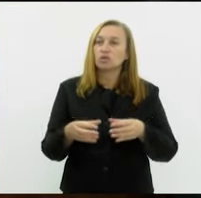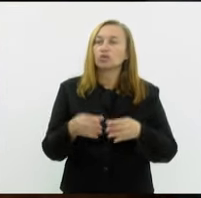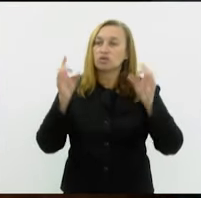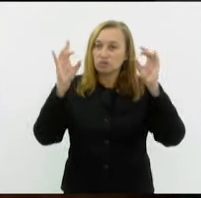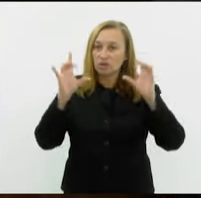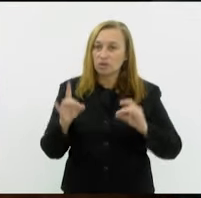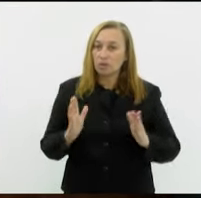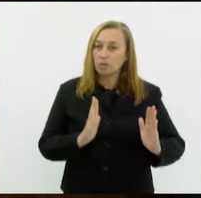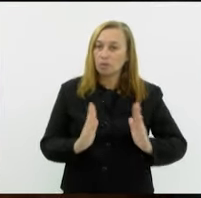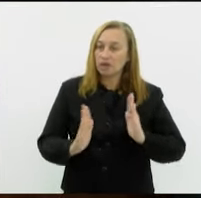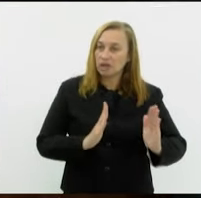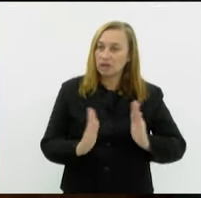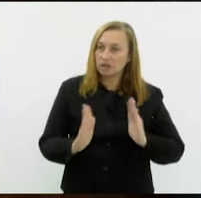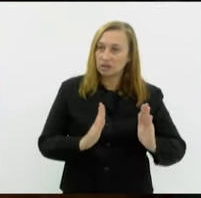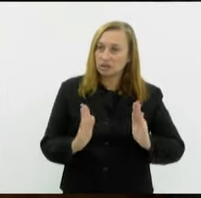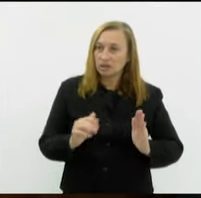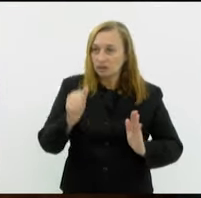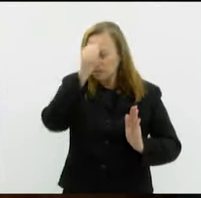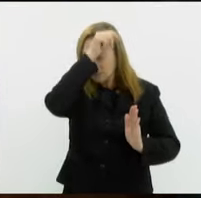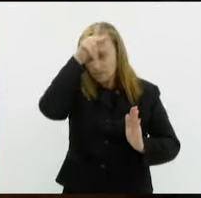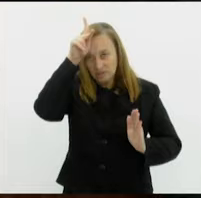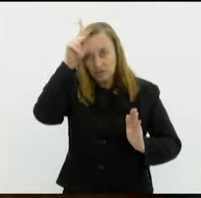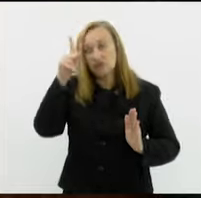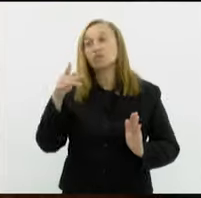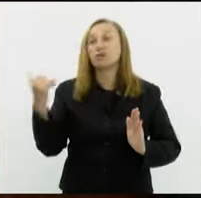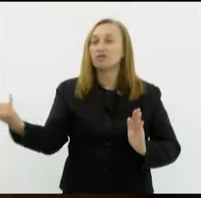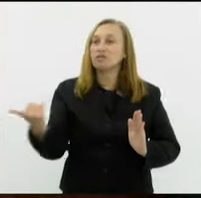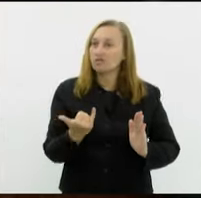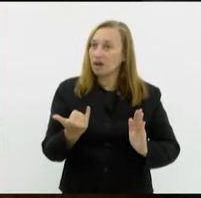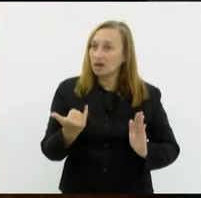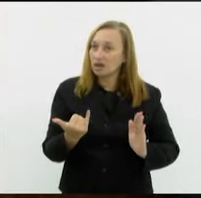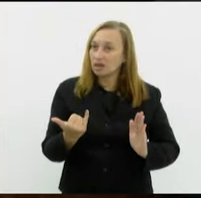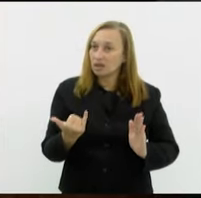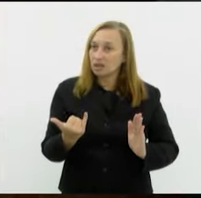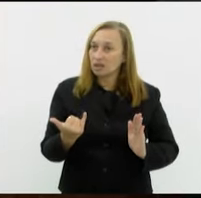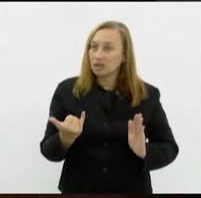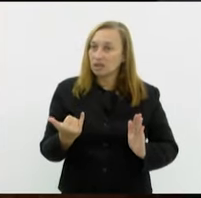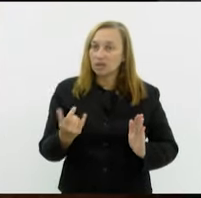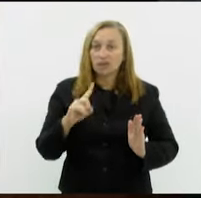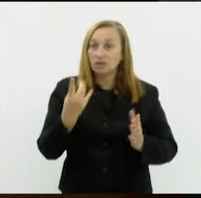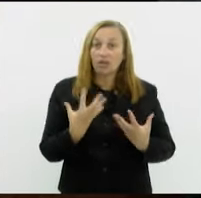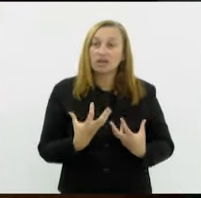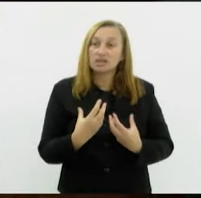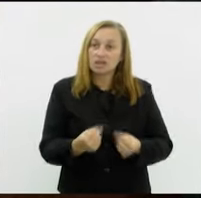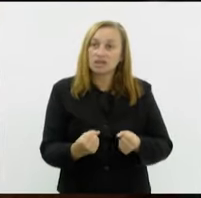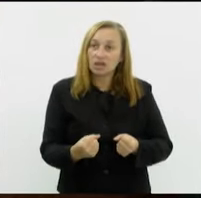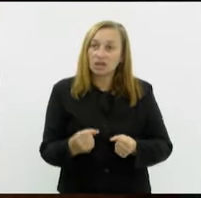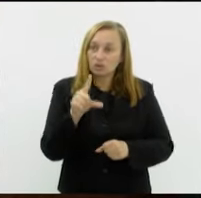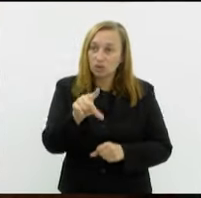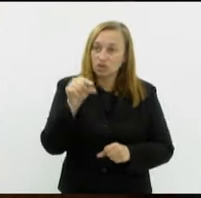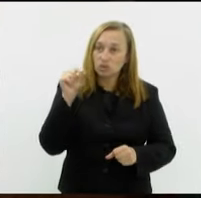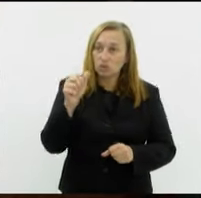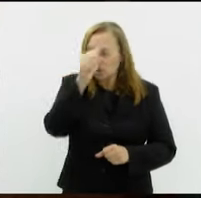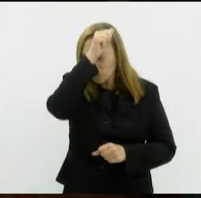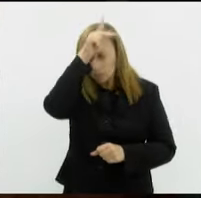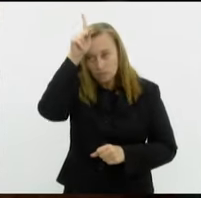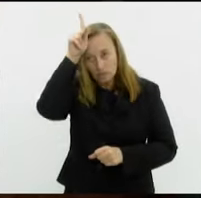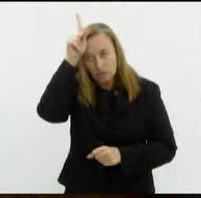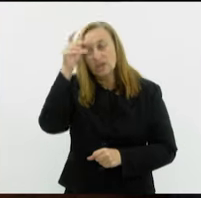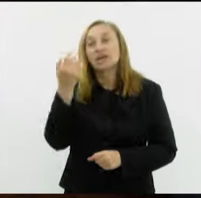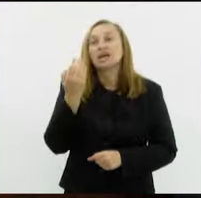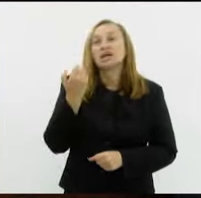prazo processual para que a prefeitura se manifeste e, inconformado com essa decisão, o prefeito tem a pachorra,